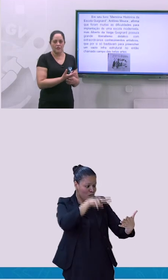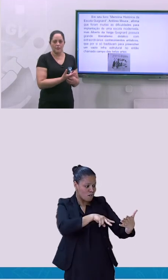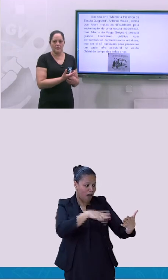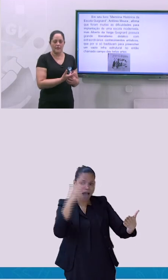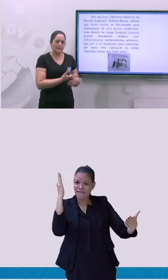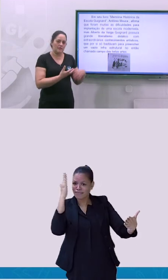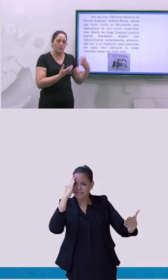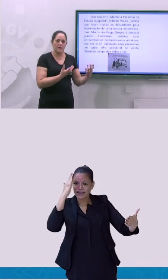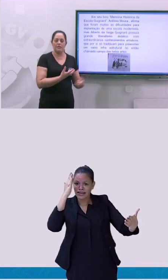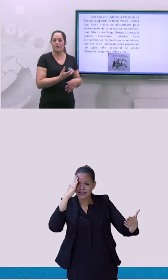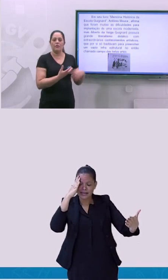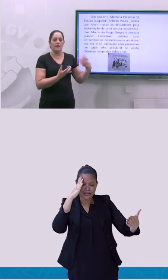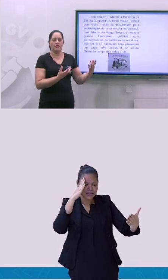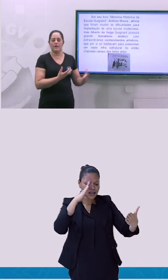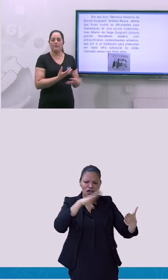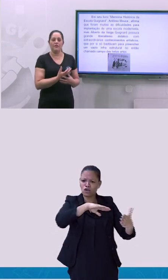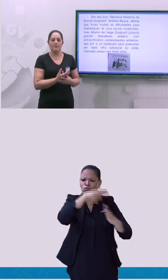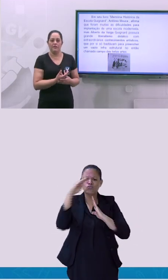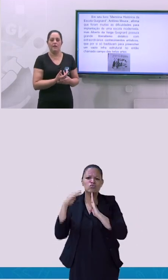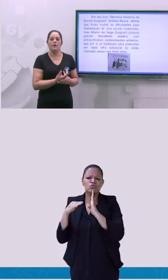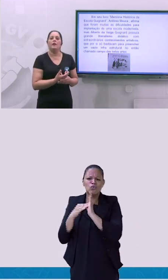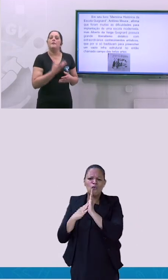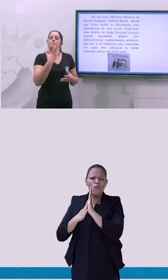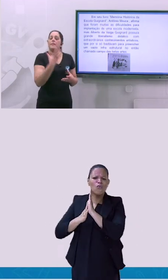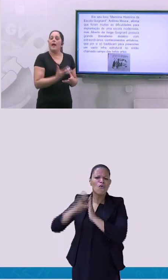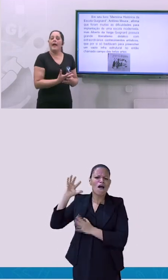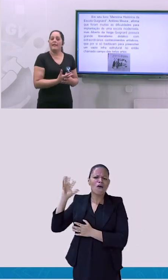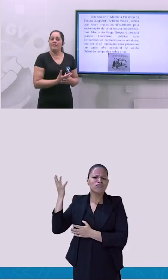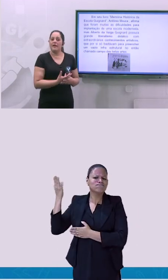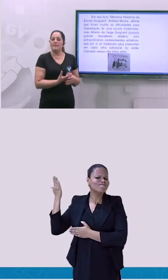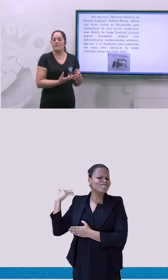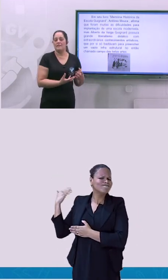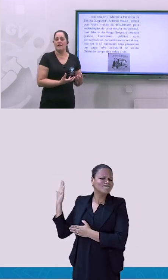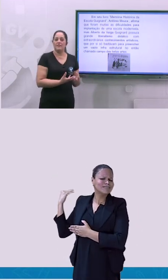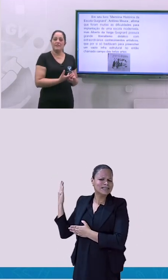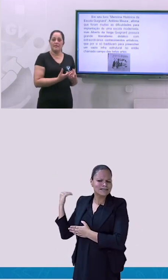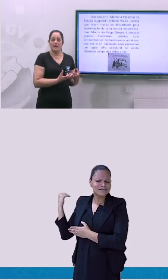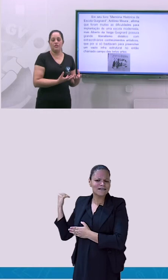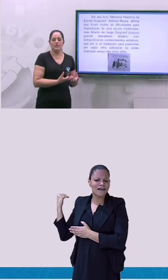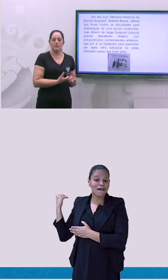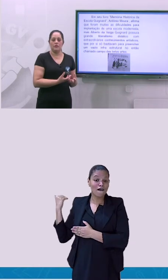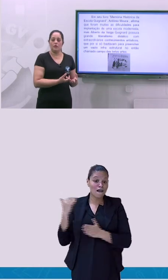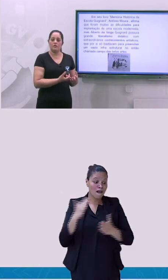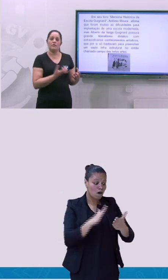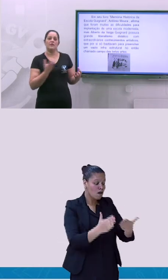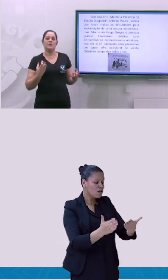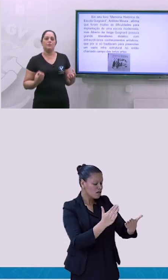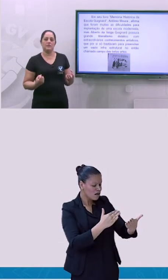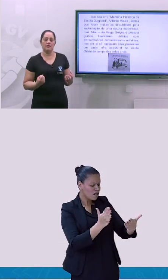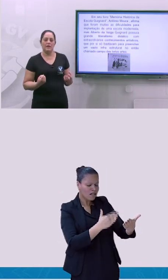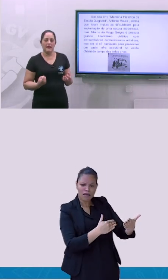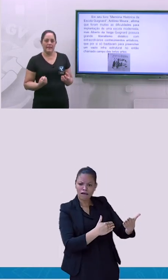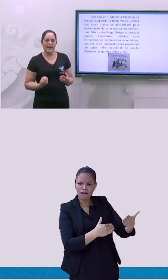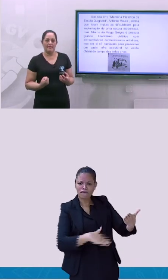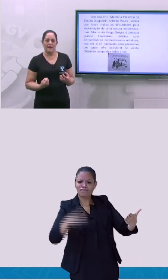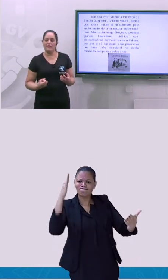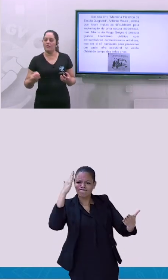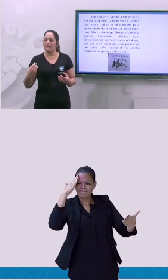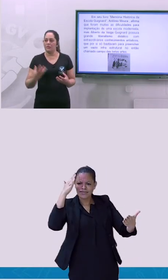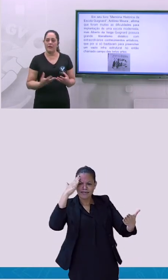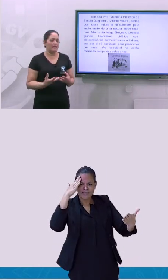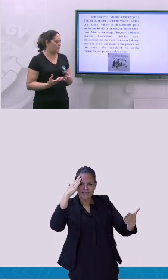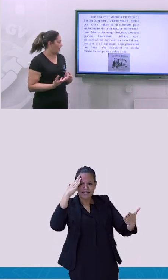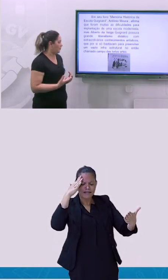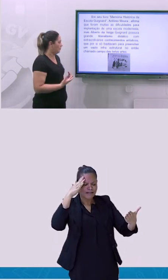dentro da arte brasileira, assim como da história, da geografia, enfim. É através desses livros, desses registros, que nós conseguimos ter